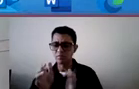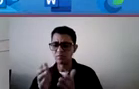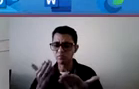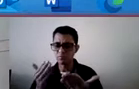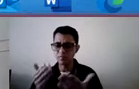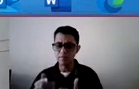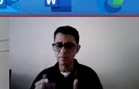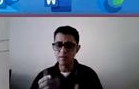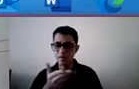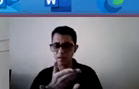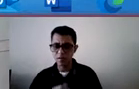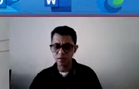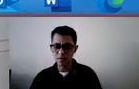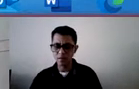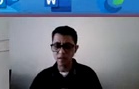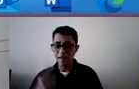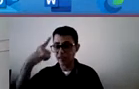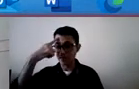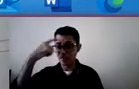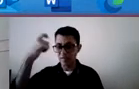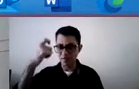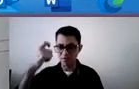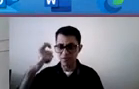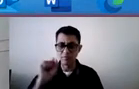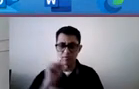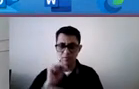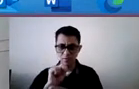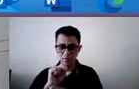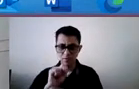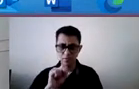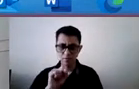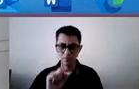é o que eu falei, gente. A ideia... Espera só um pouquinho, 14.